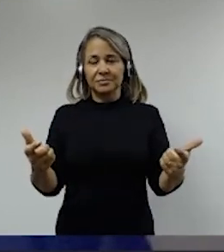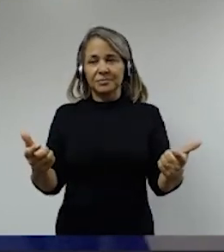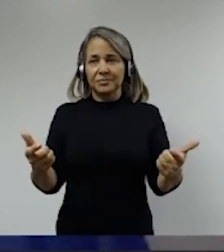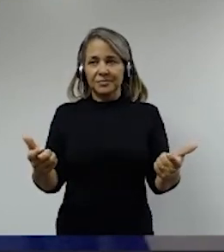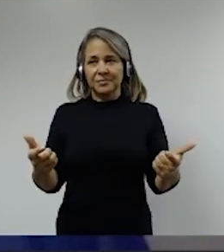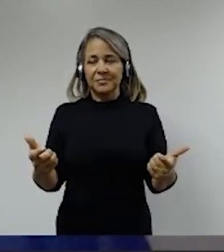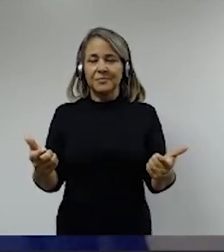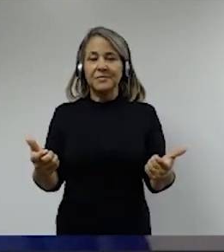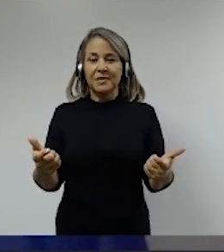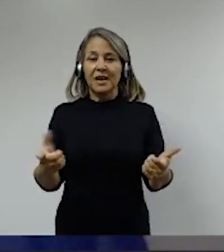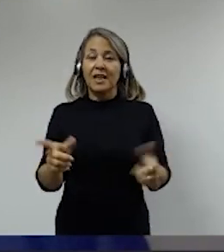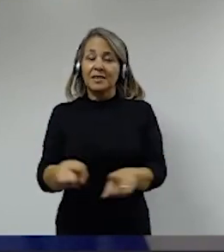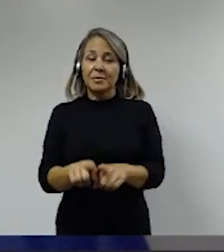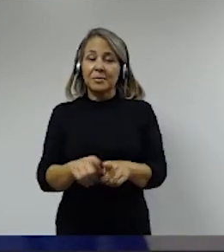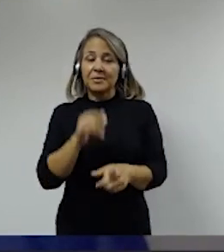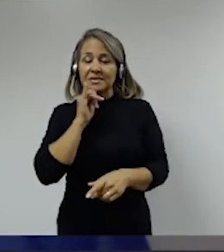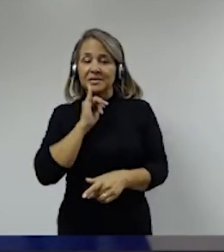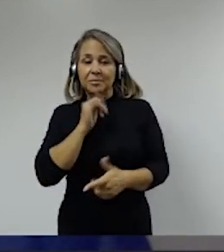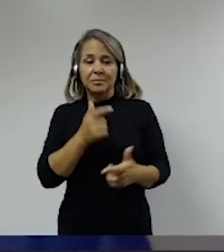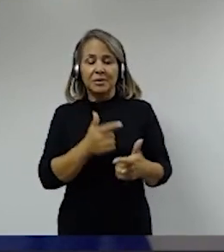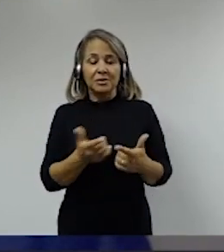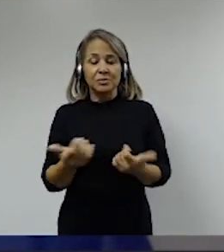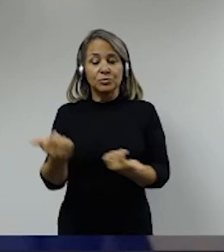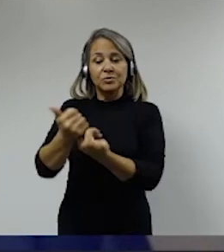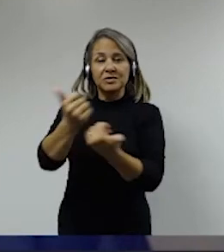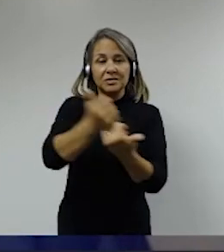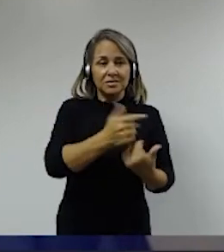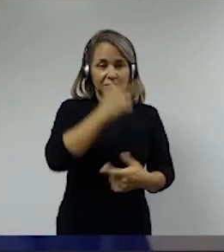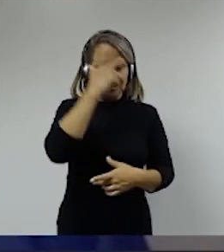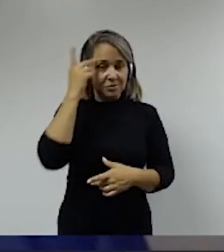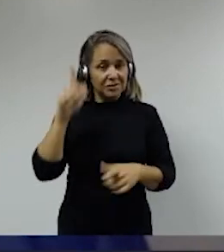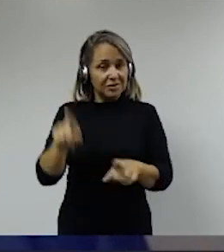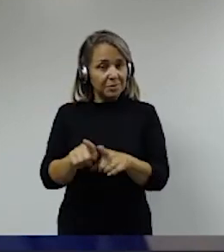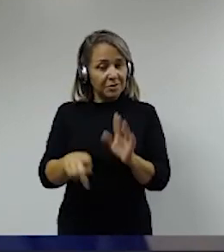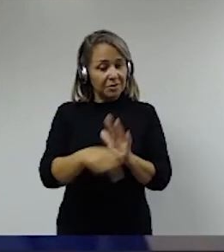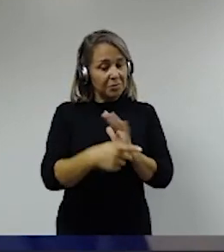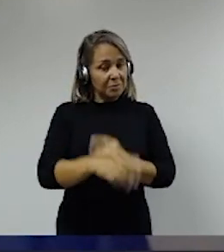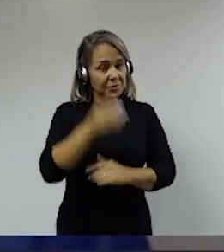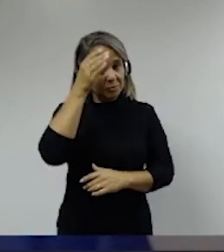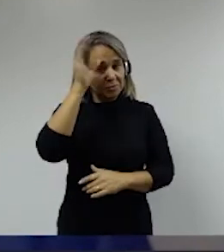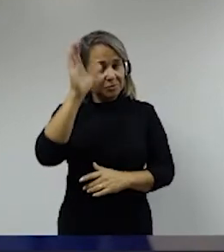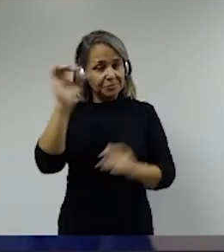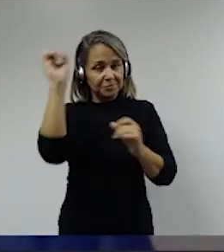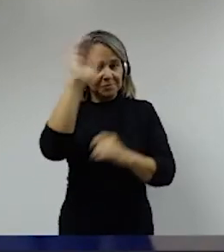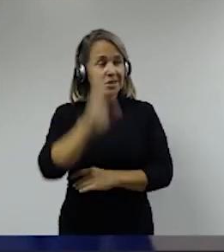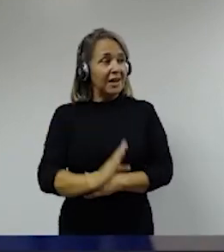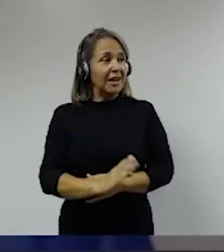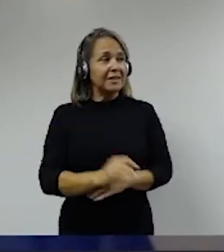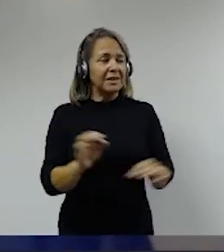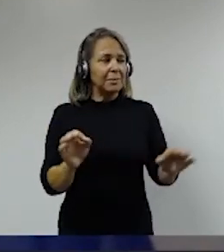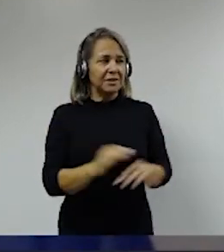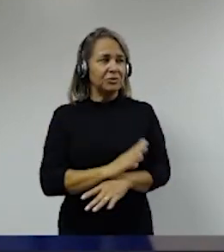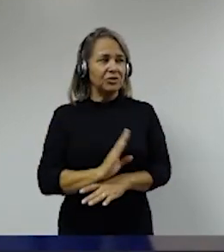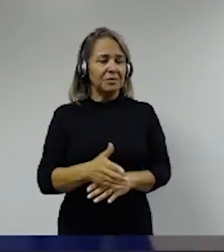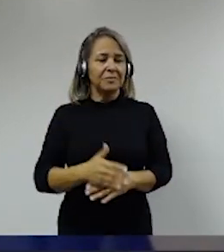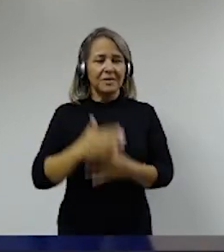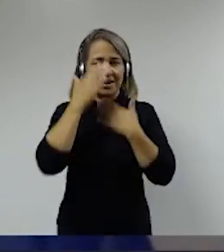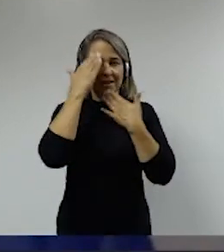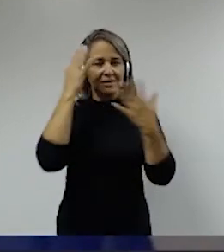aos meios de produção, como a subsistência das pessoas, mas também com a própria cultura brasileira. Então, eu agradeço a